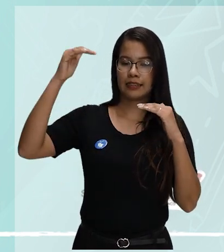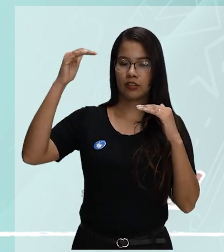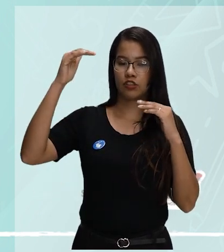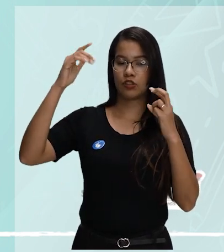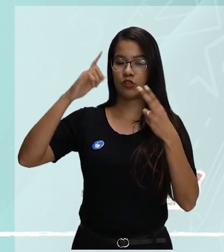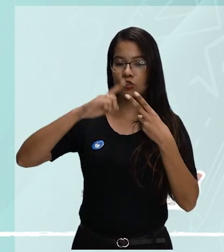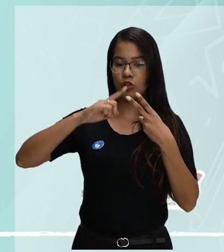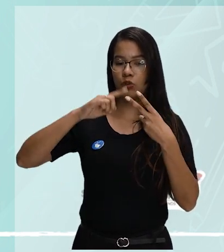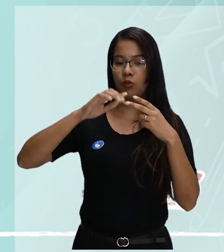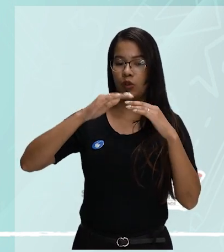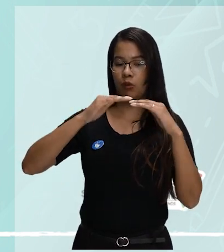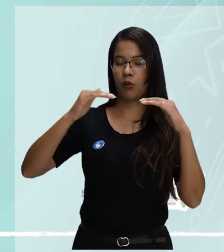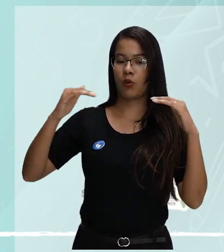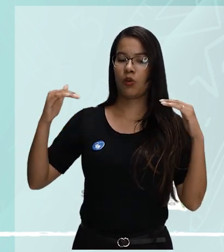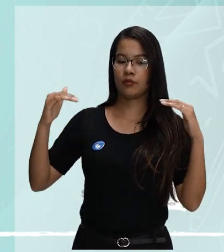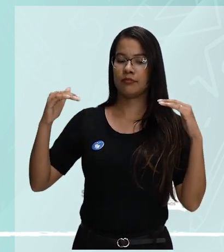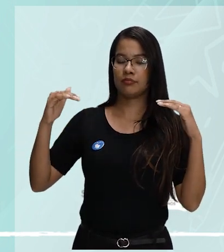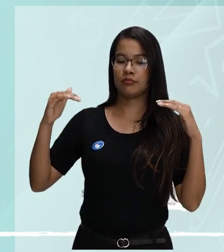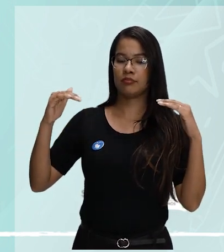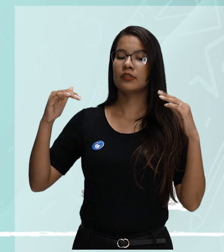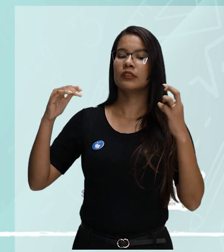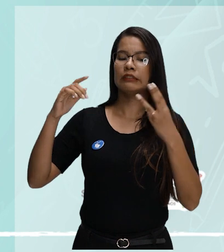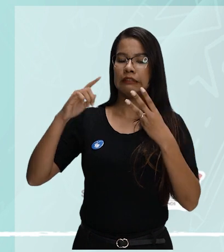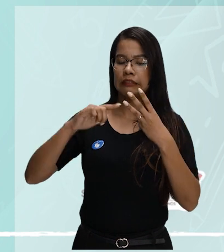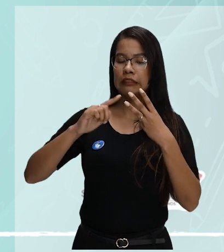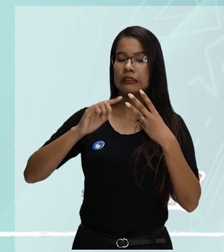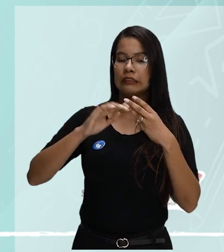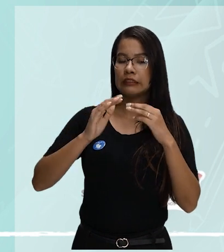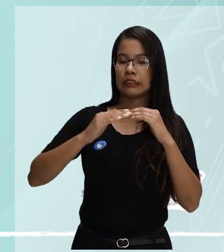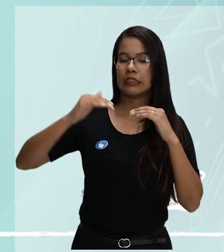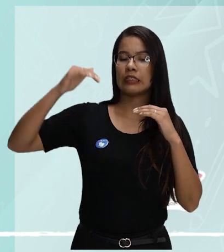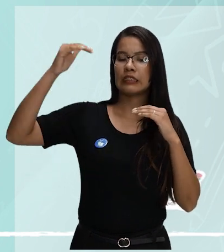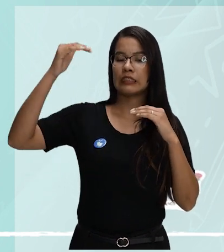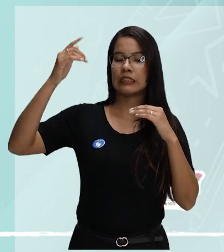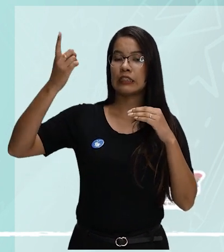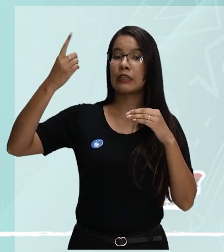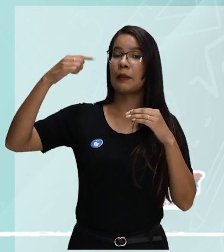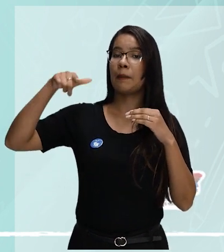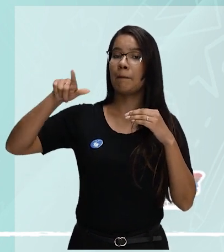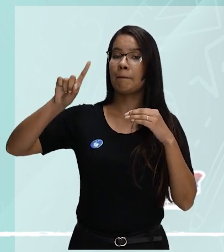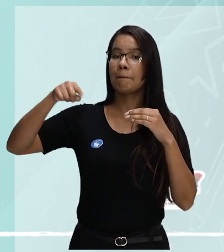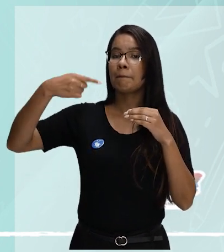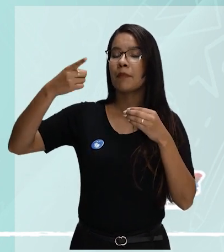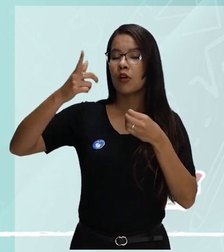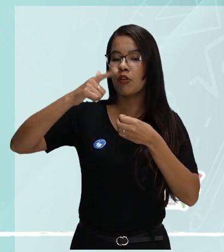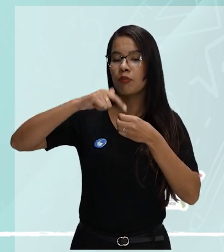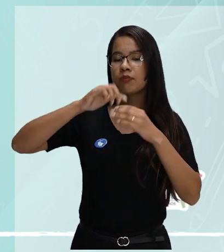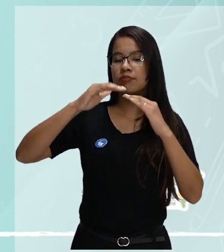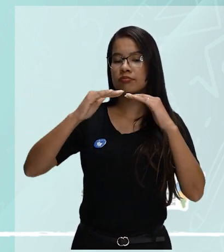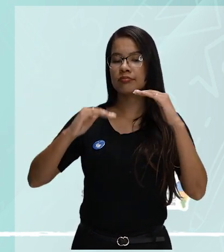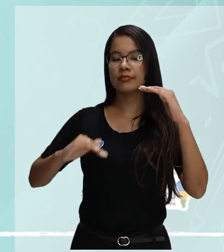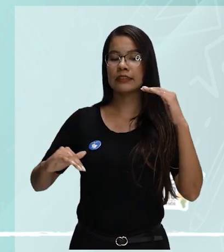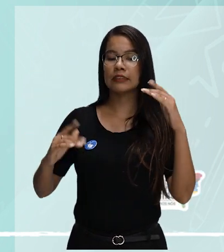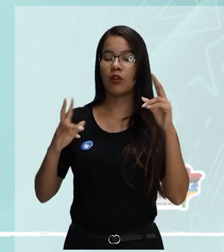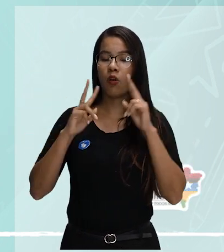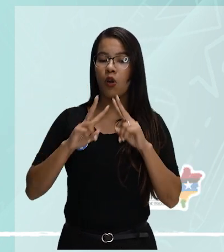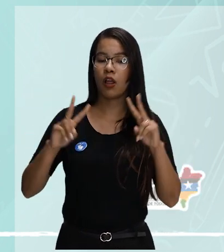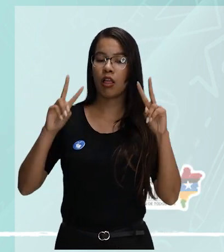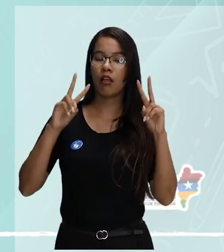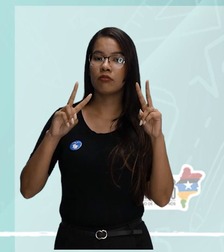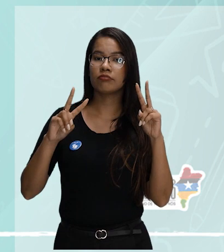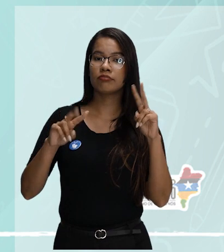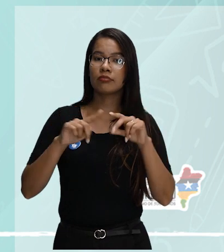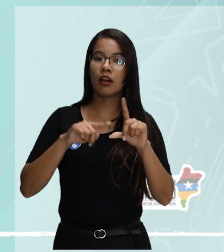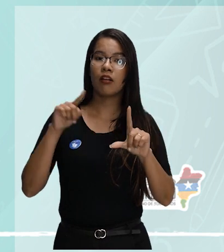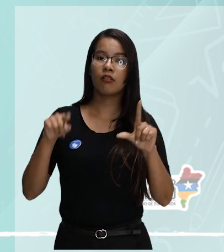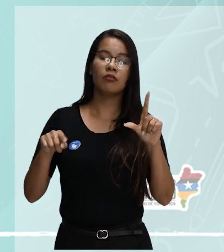outro trecho ela é constante, aí ela volta a ser crescente, depois volta a ser decrescente. Então, olhando o gráfico, você consegue